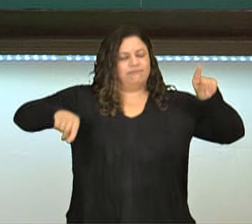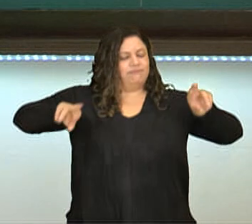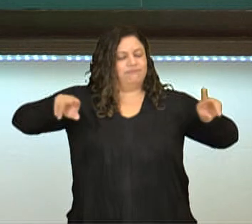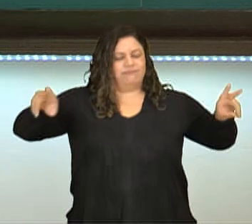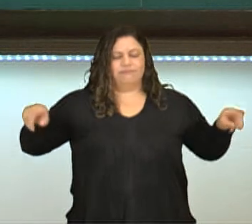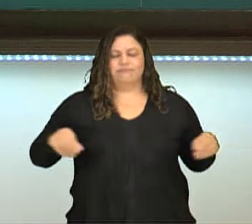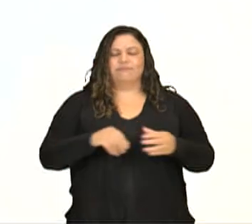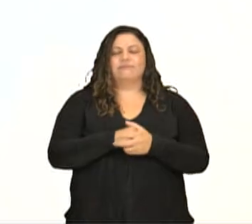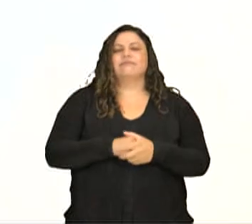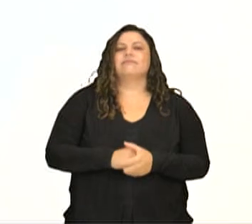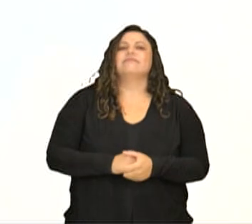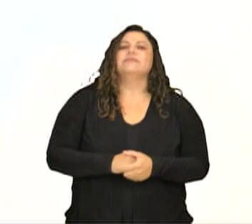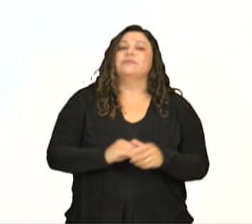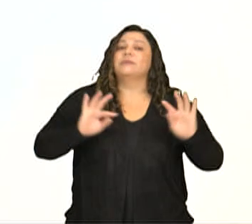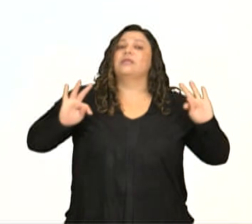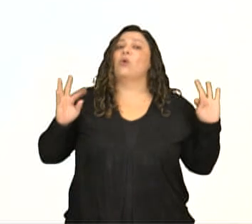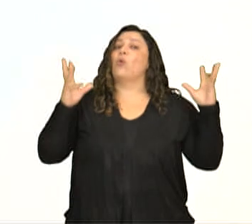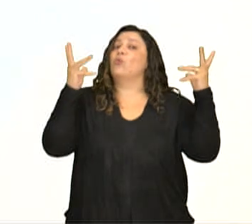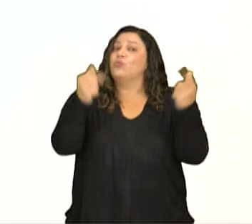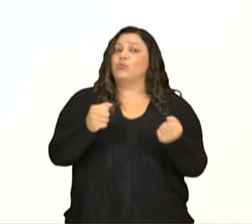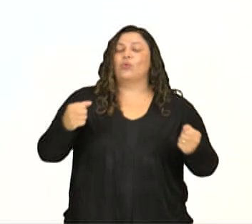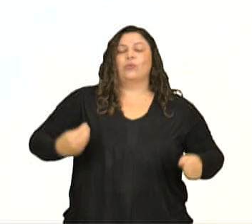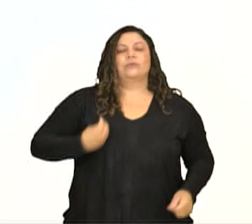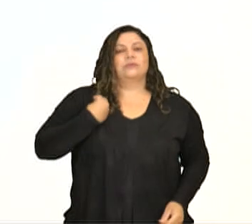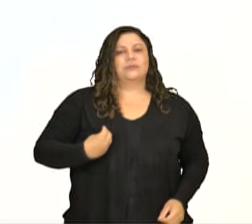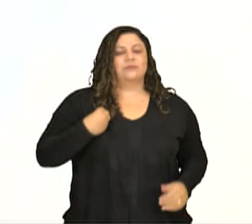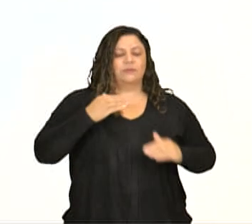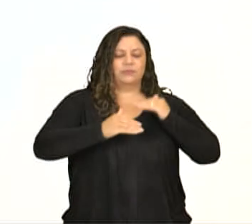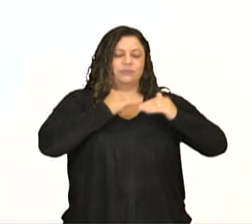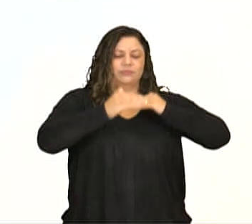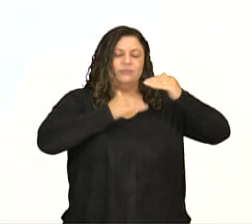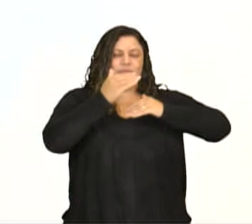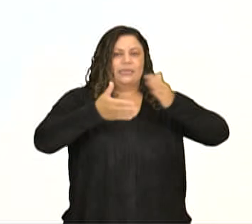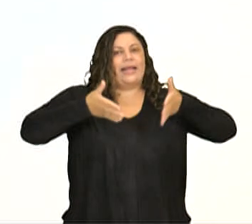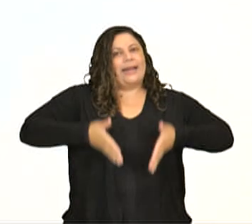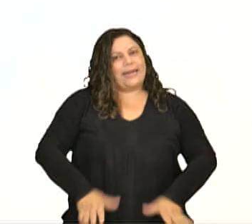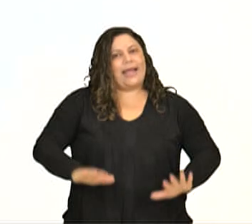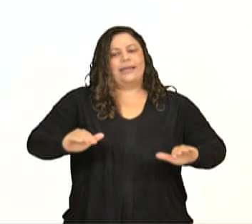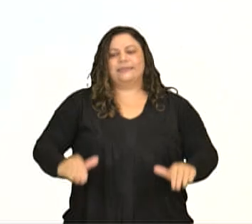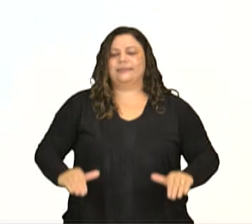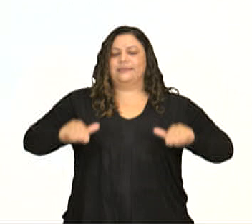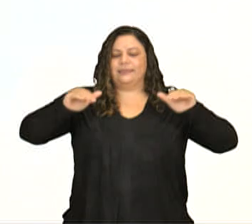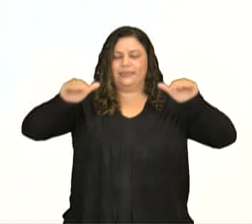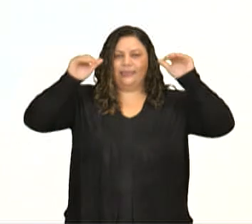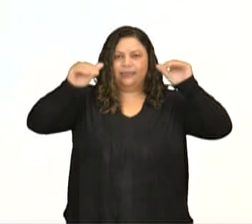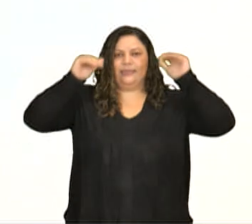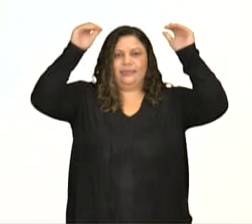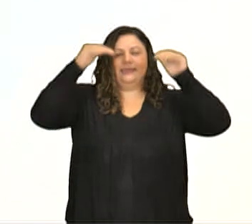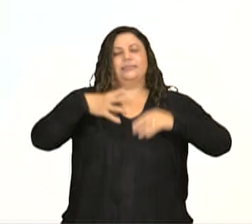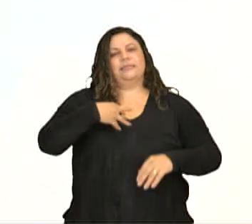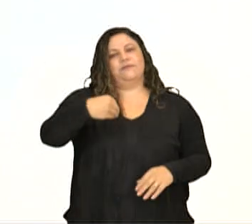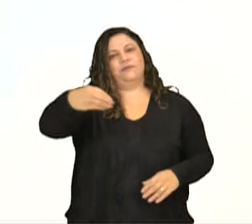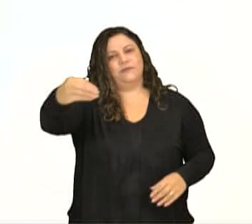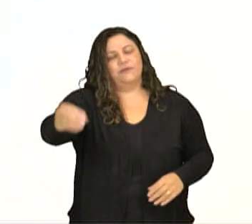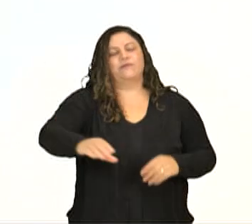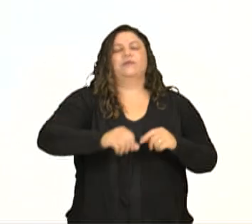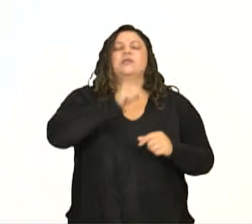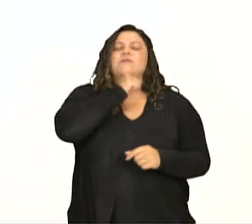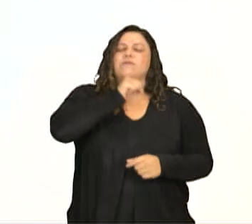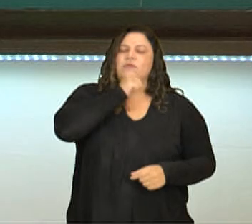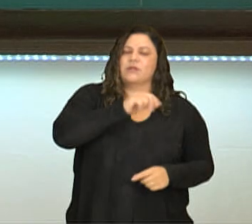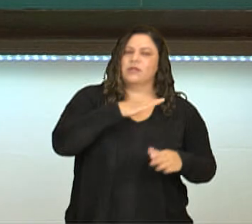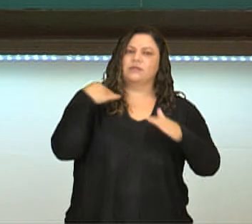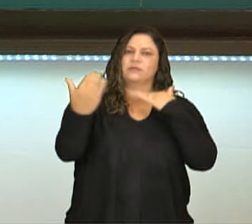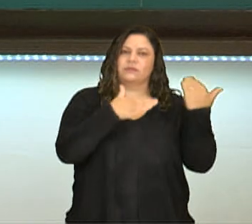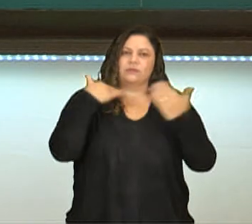de células. Todos os seres vivos se desenvolvem, ou seja, eles nascem, eles crescem, reproduzem, envelhecem, morrem, é o